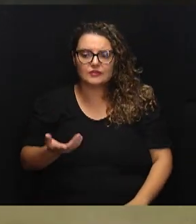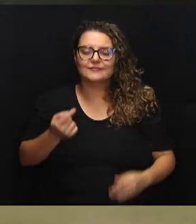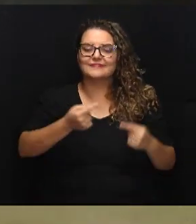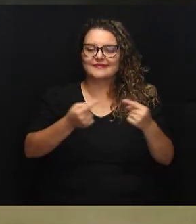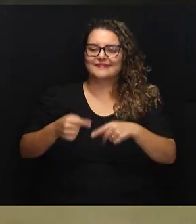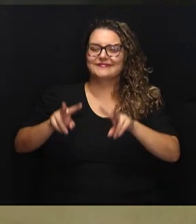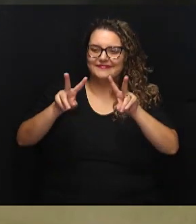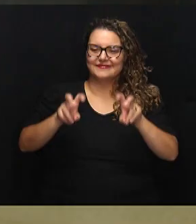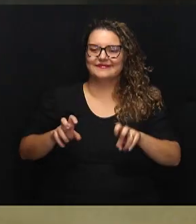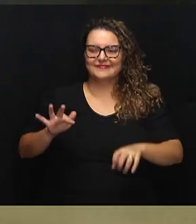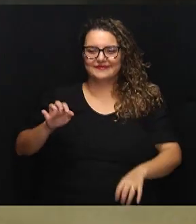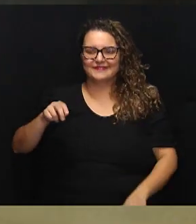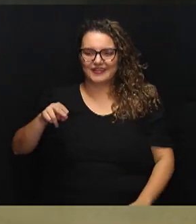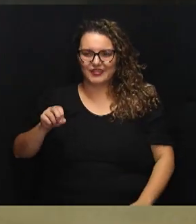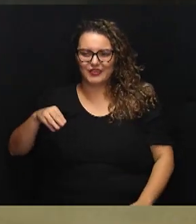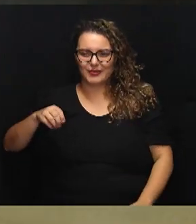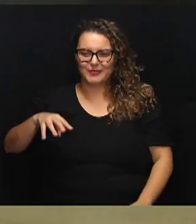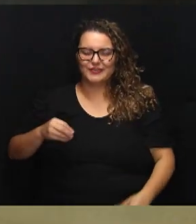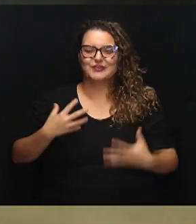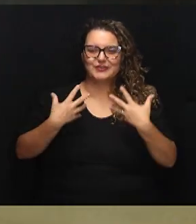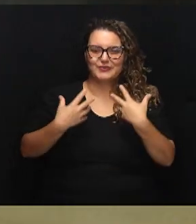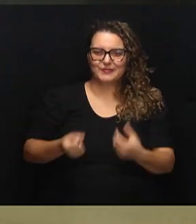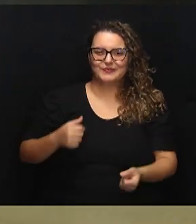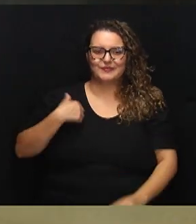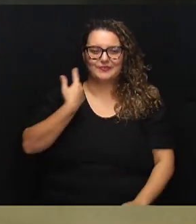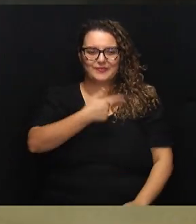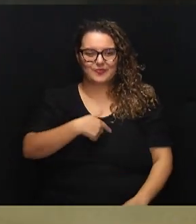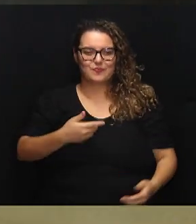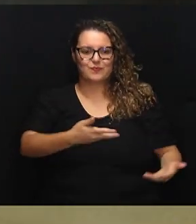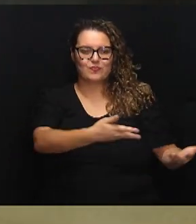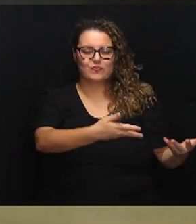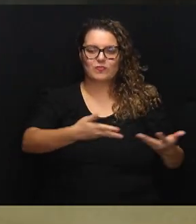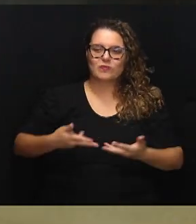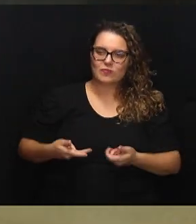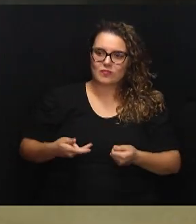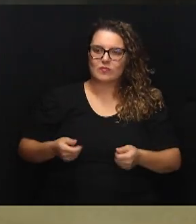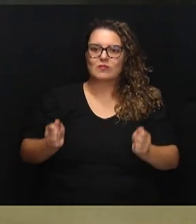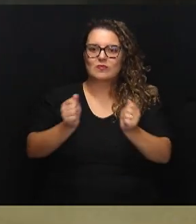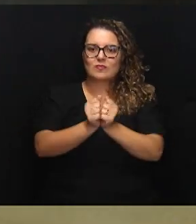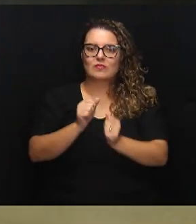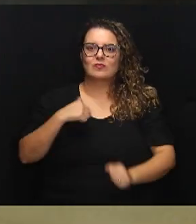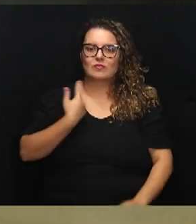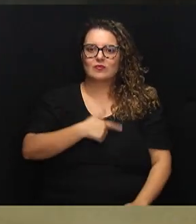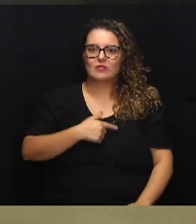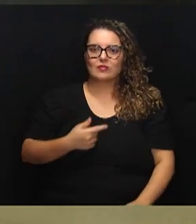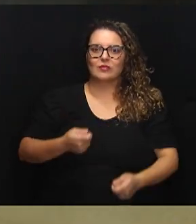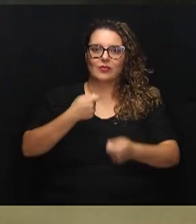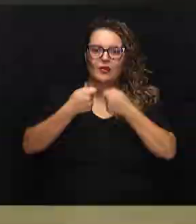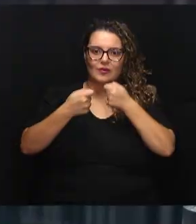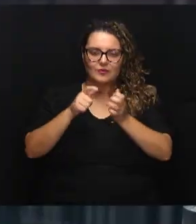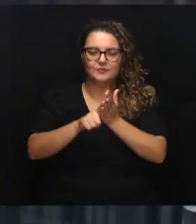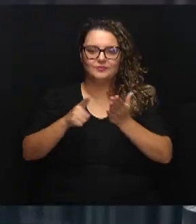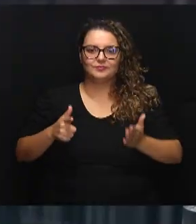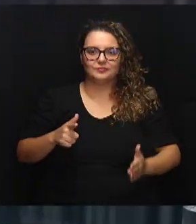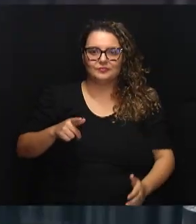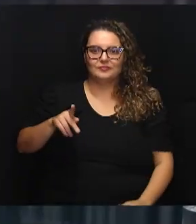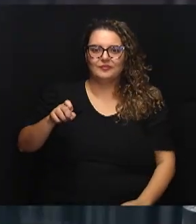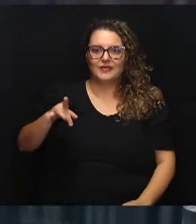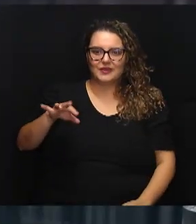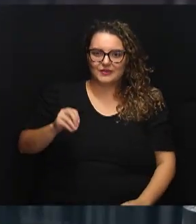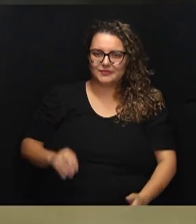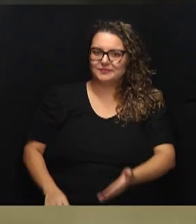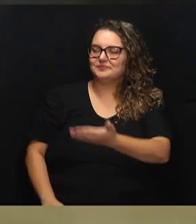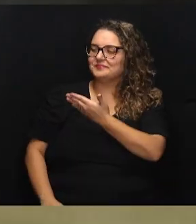esse fenômeno, já estamos recebendo os nossos convidados. Estão conosco o jornalista esportivo Pedro Lino